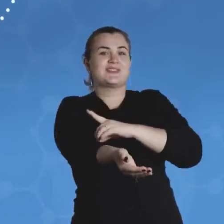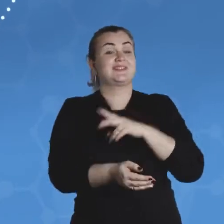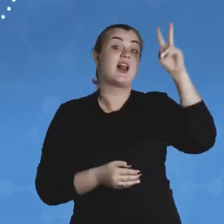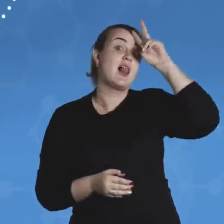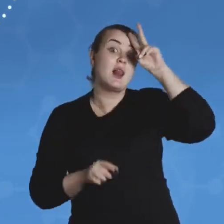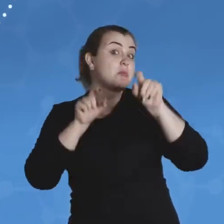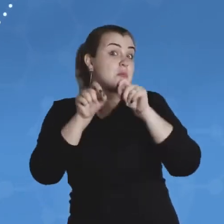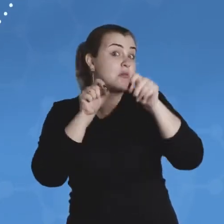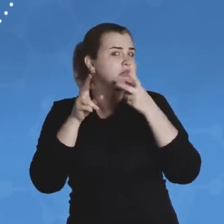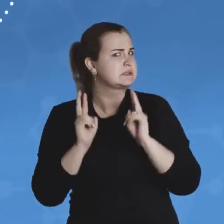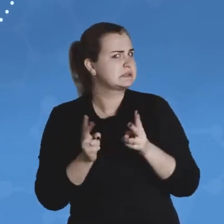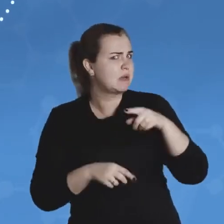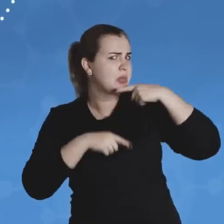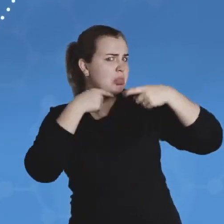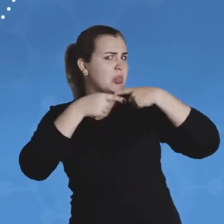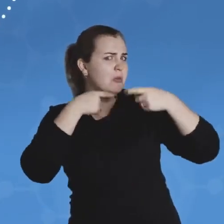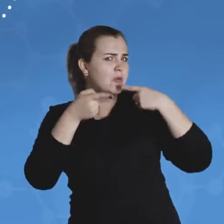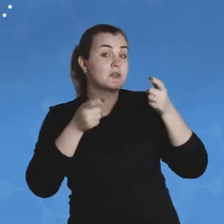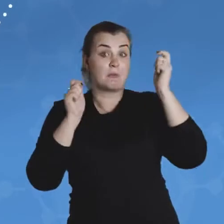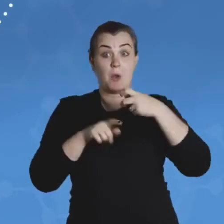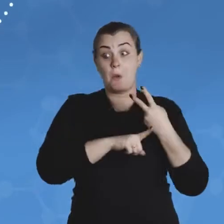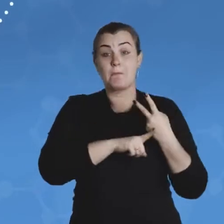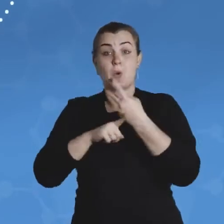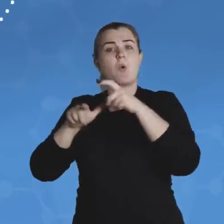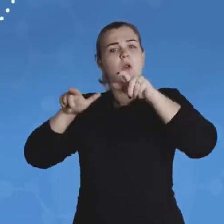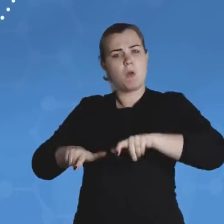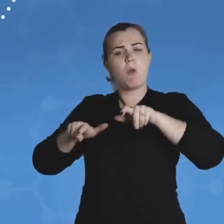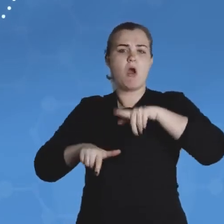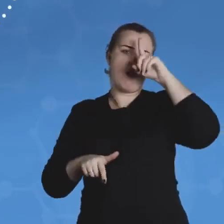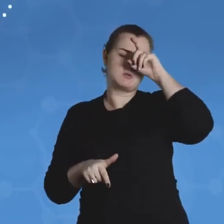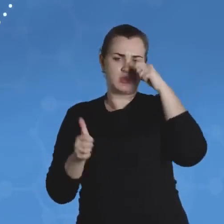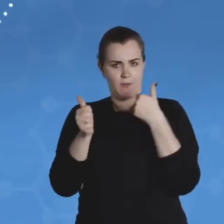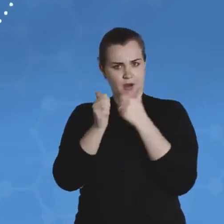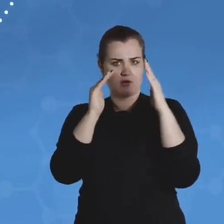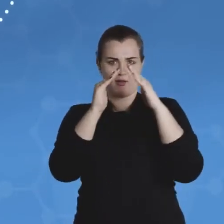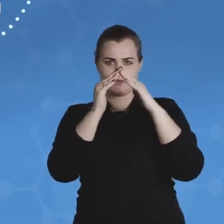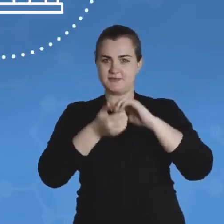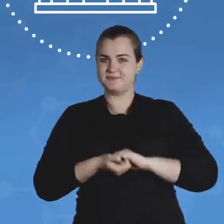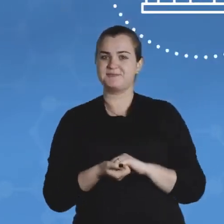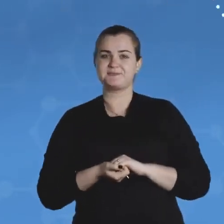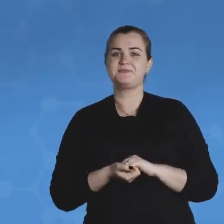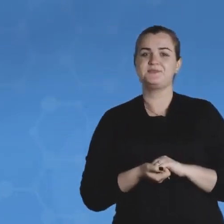Lembre-se, sempre que tiver dúvidas, procure a unidade de saúde mais próxima da sua casa.